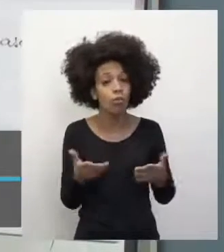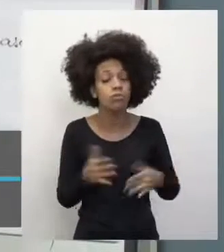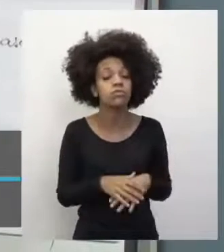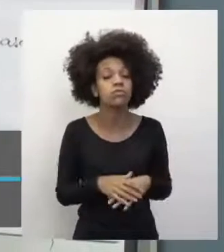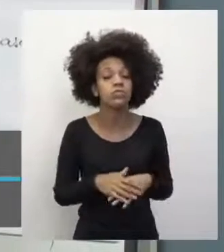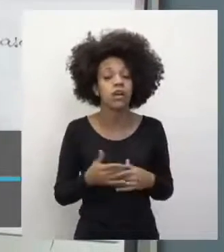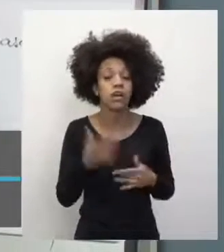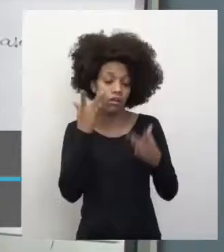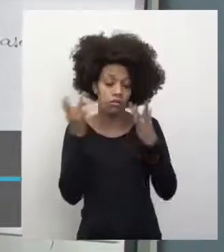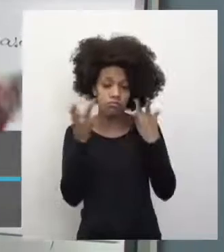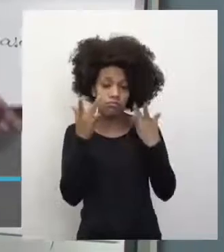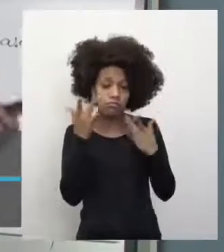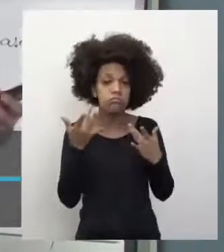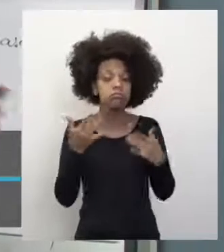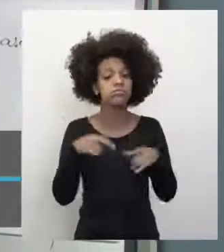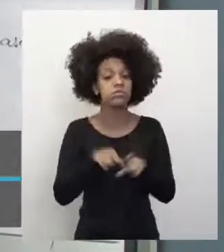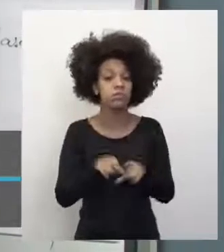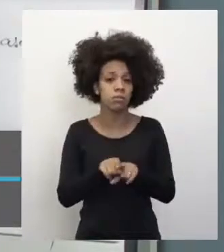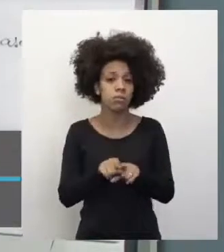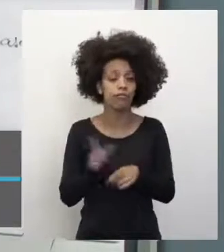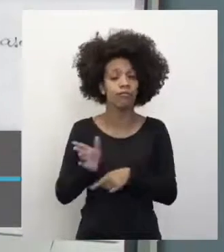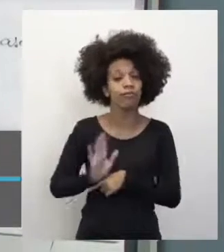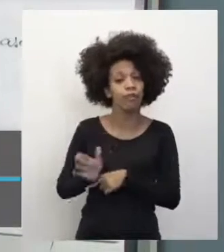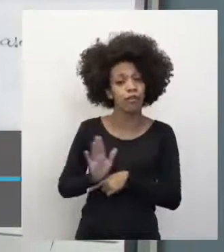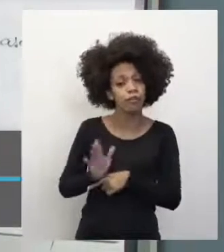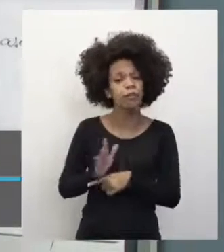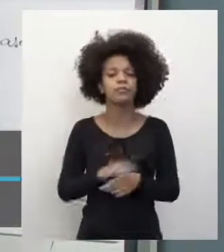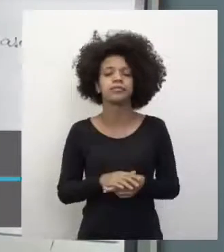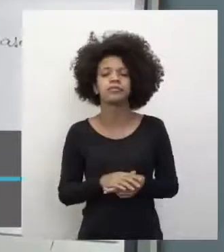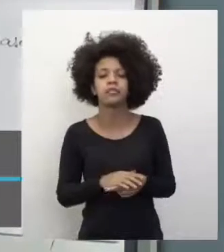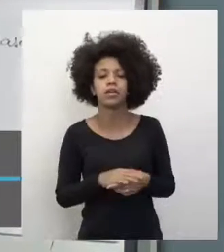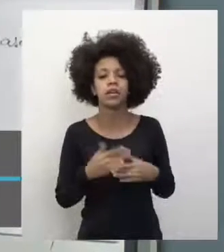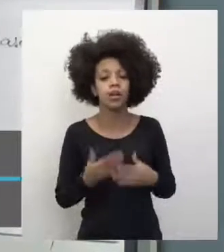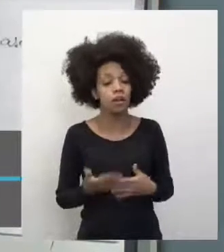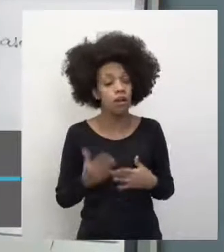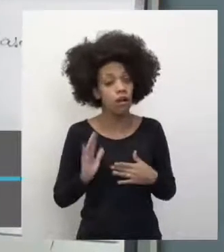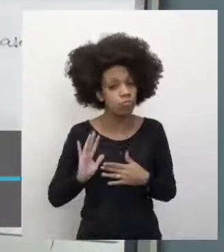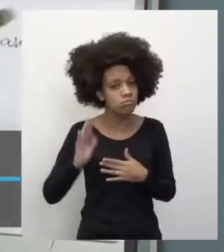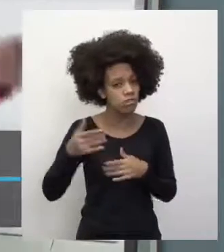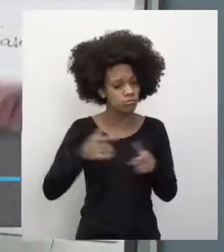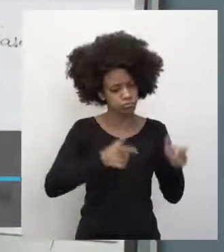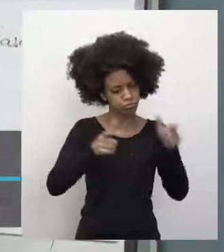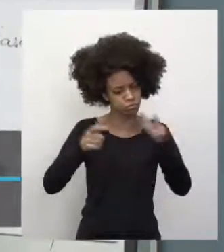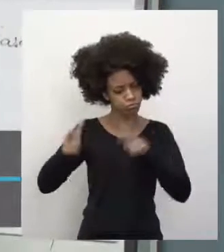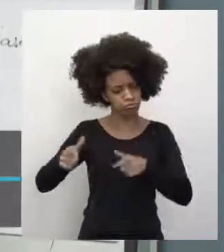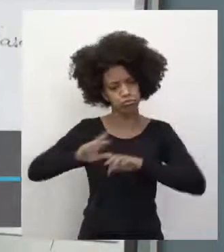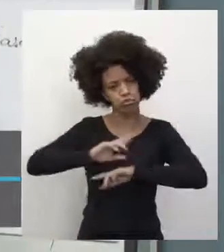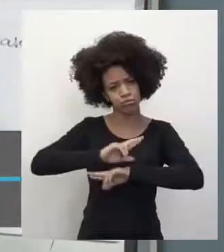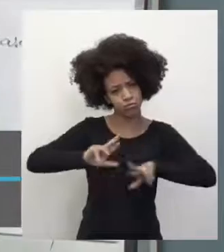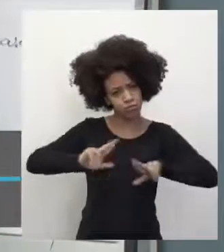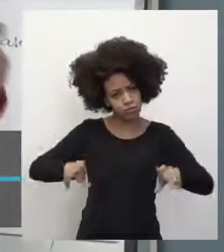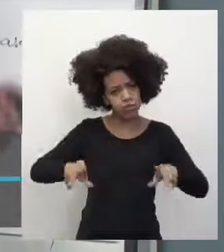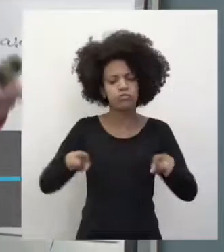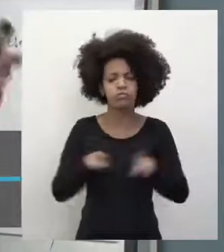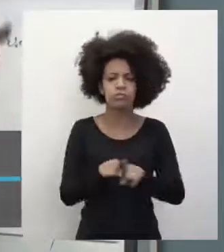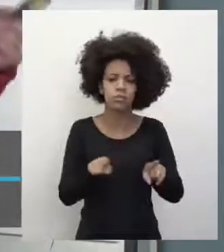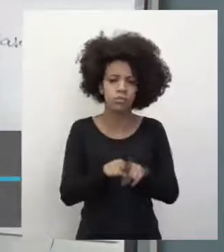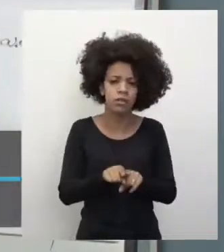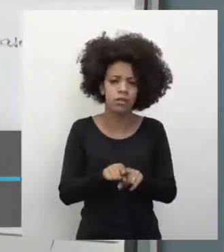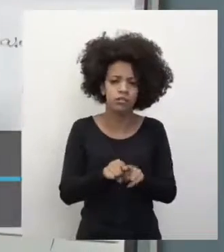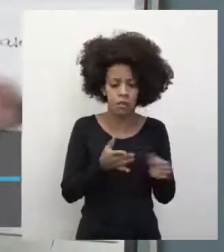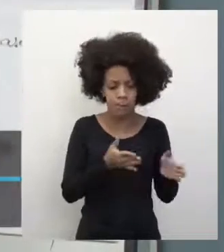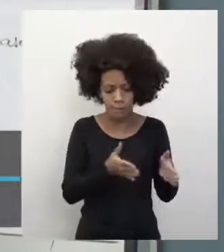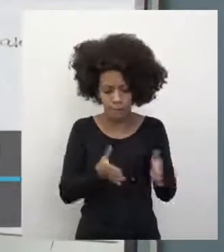peças teatrais, né, assim como filmes, etc., elas se passam em vários locais diferentes, elas se passam em vários